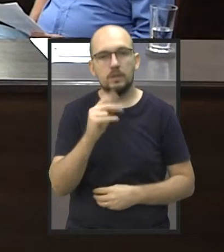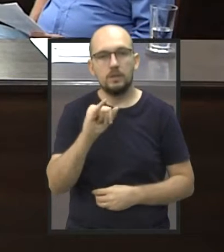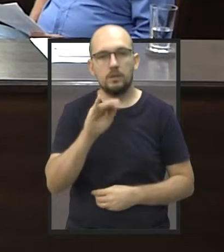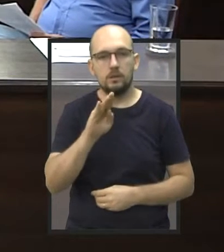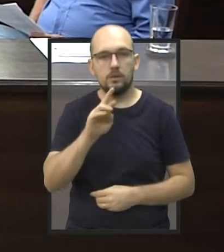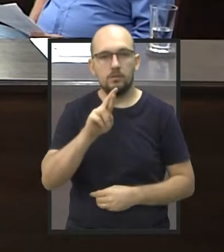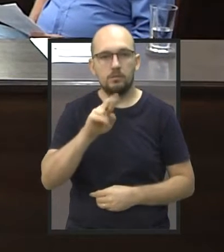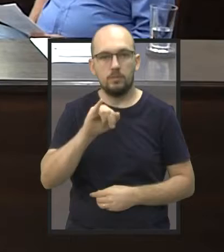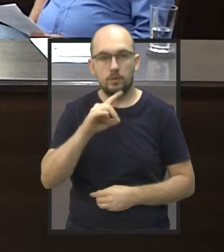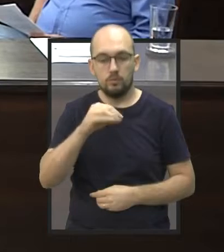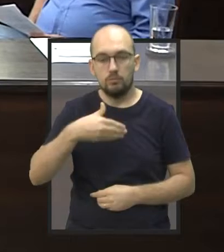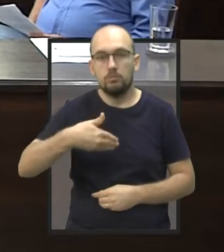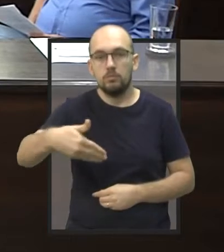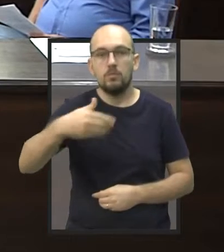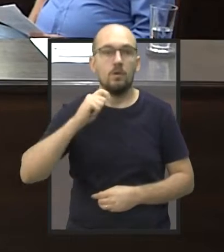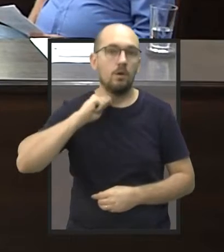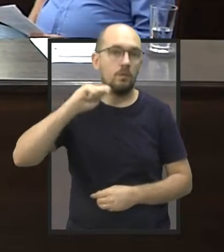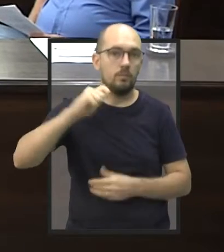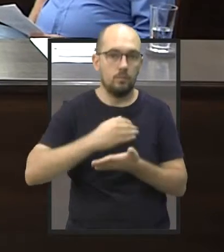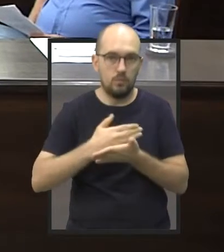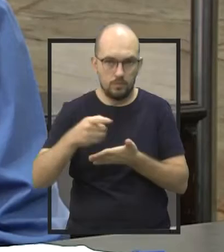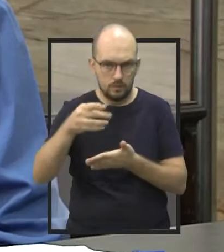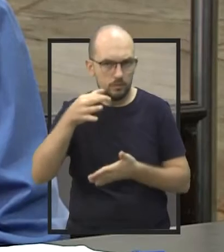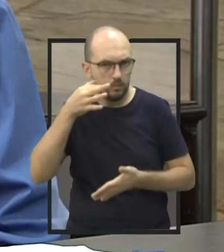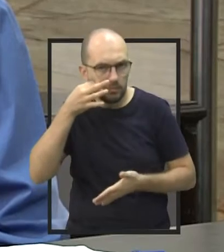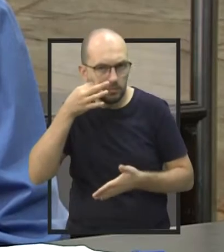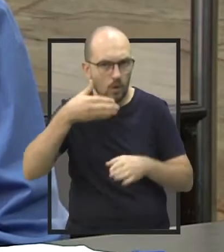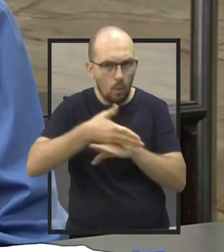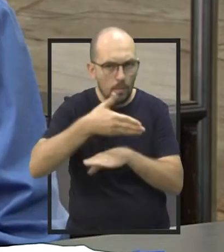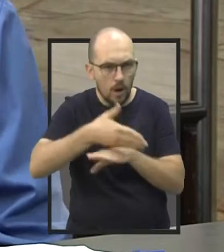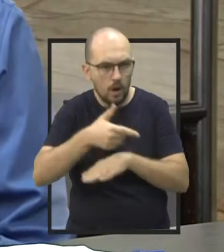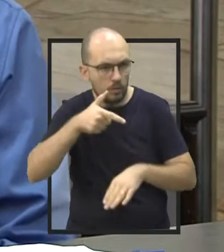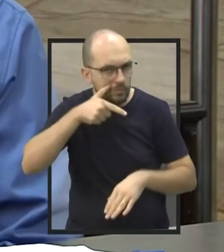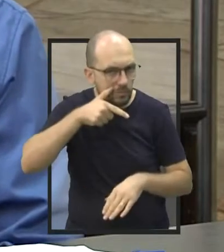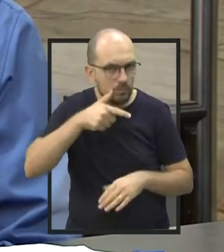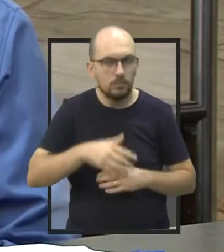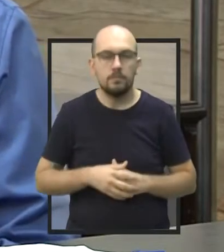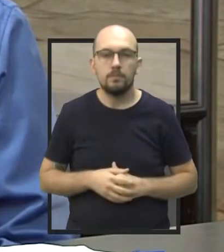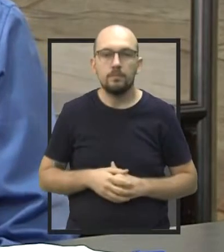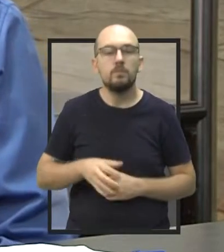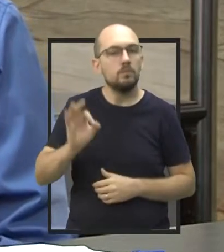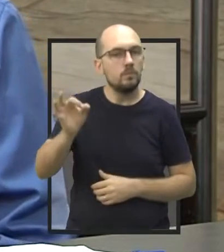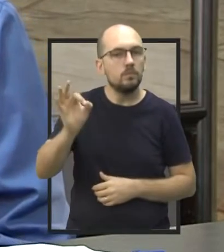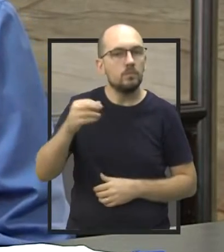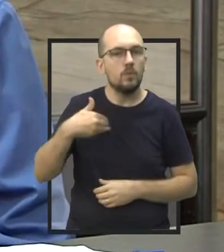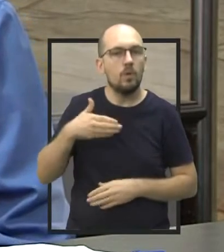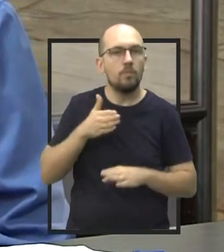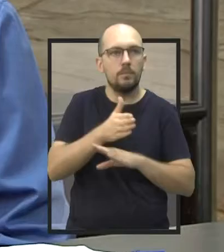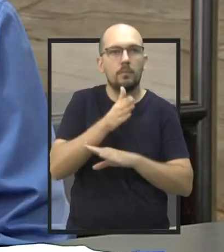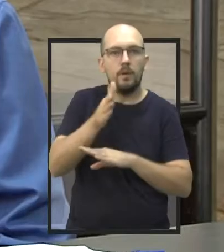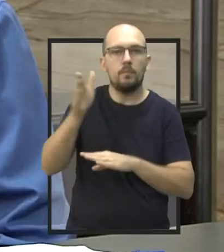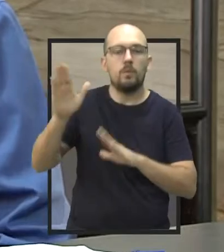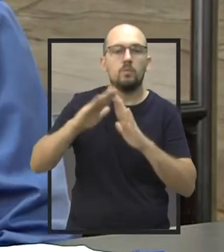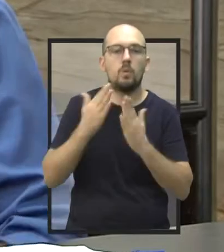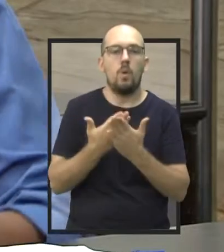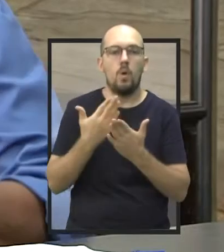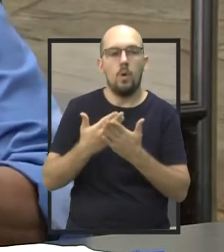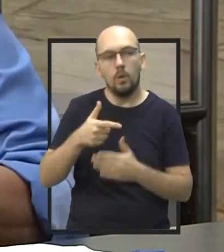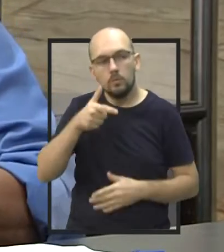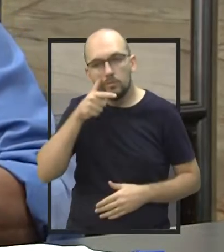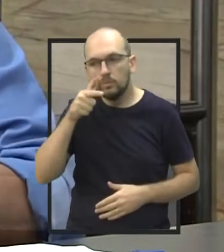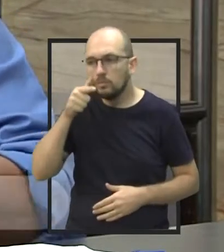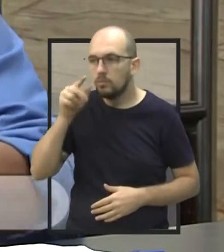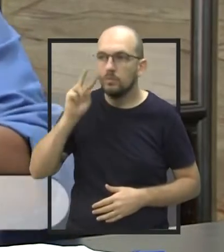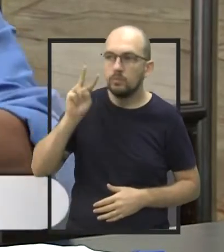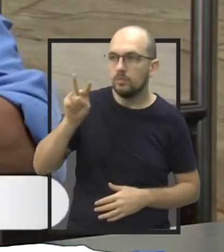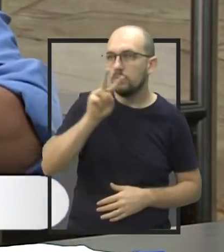loco, presencialmente? Eu tenho visitado algumas escolas e eu tenho percebido que